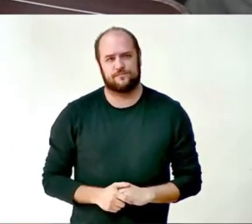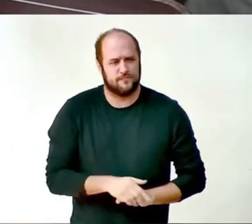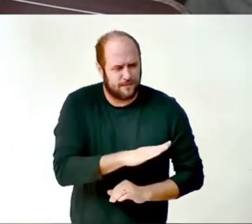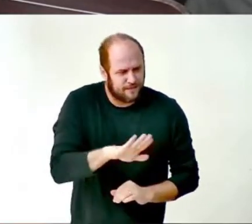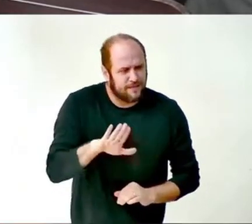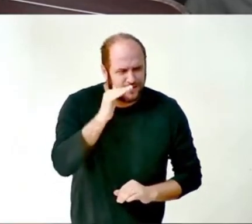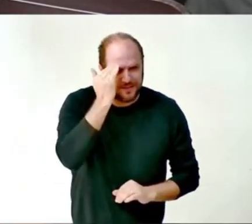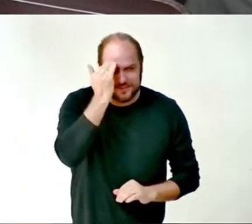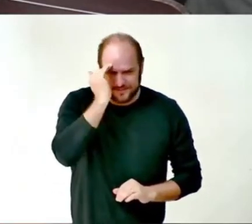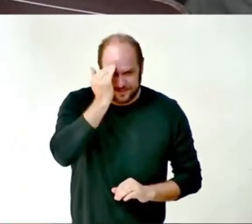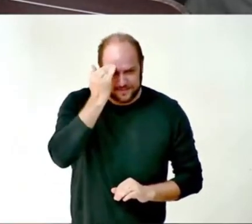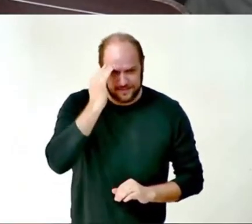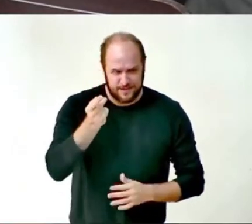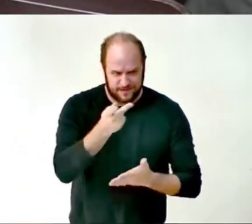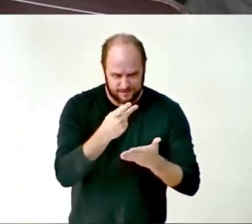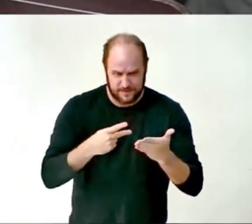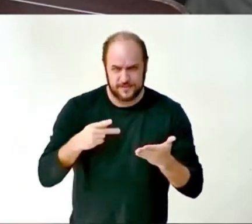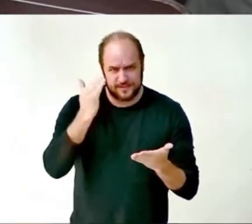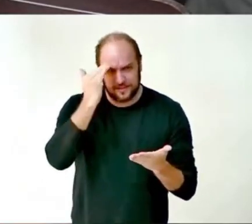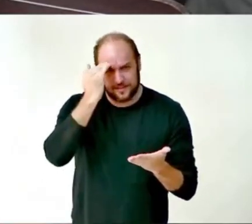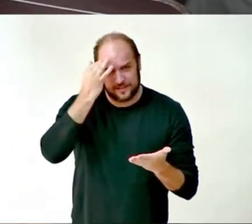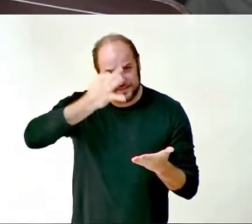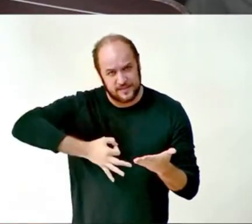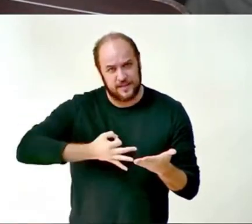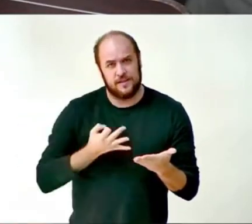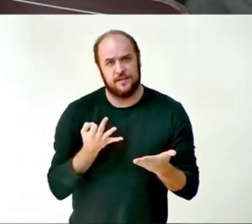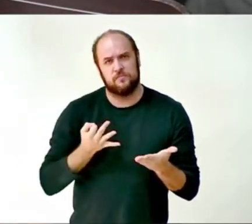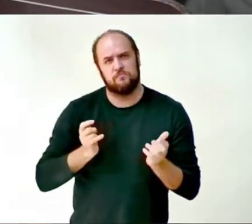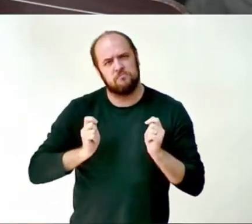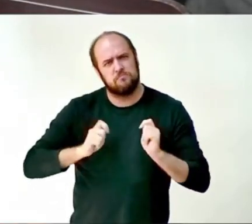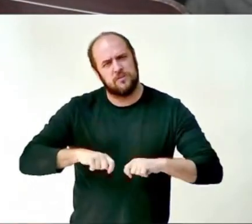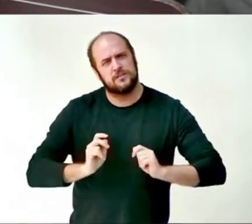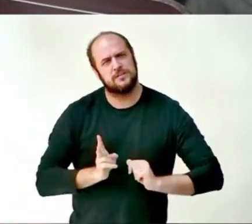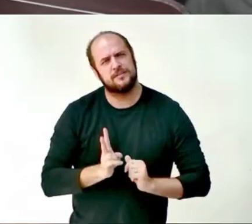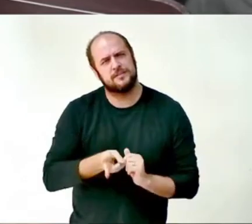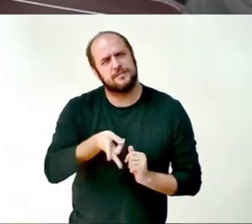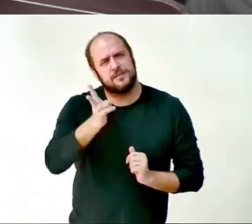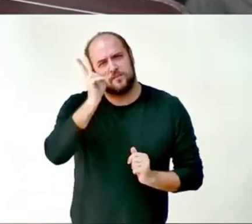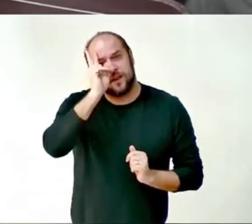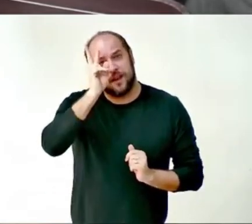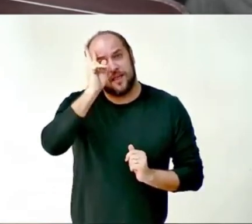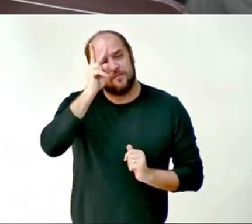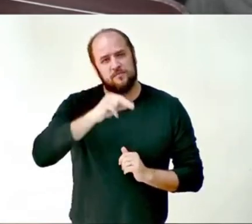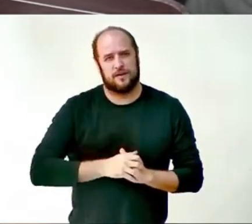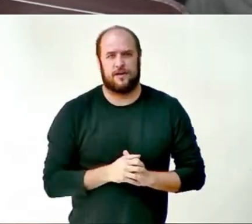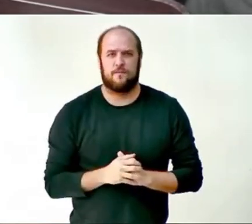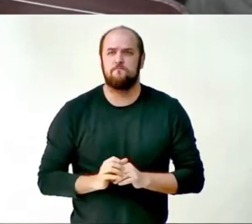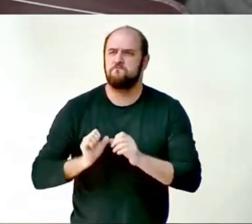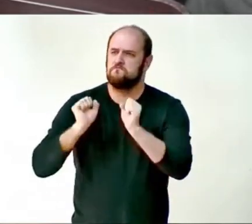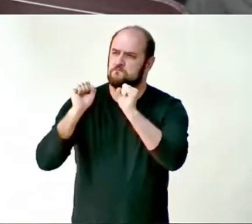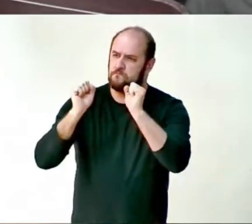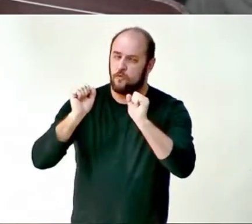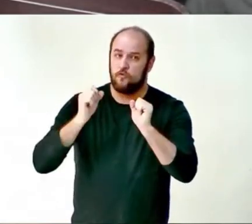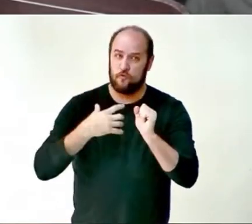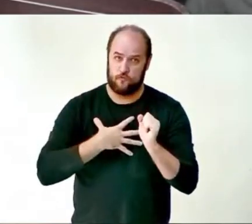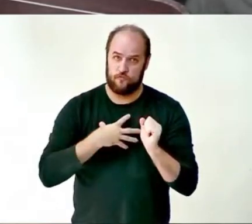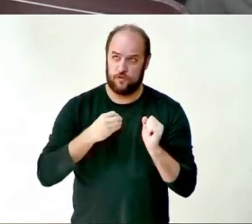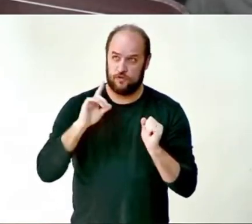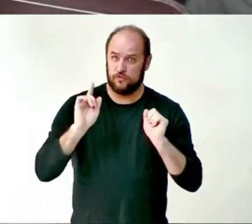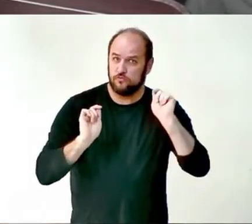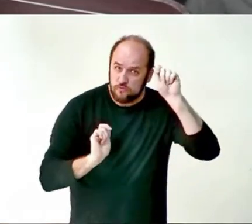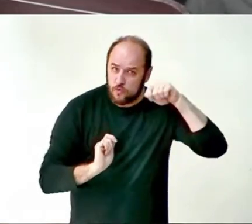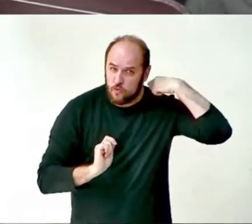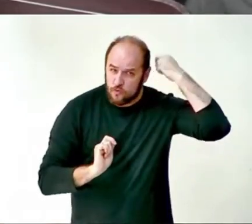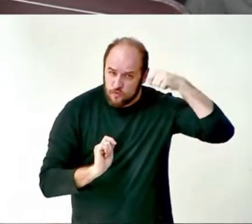crianças entenderam esse desenho? Para que elas pudessem sempre se lembrar do cordeiro, da